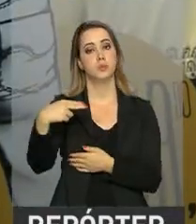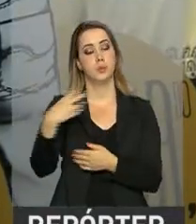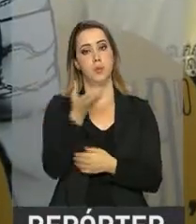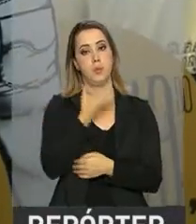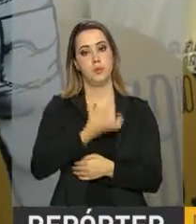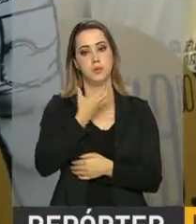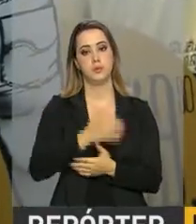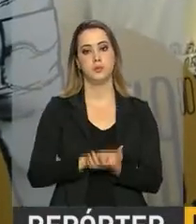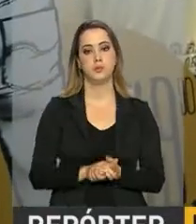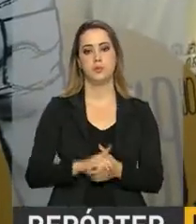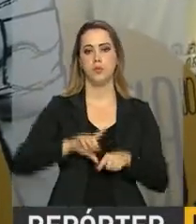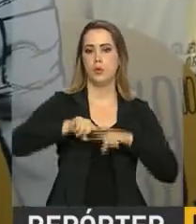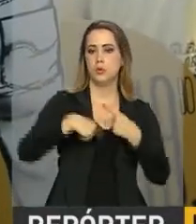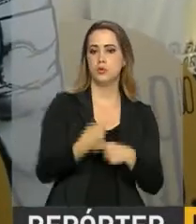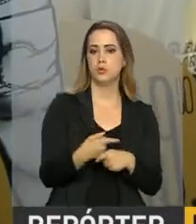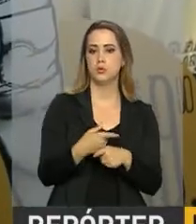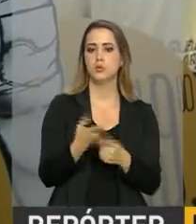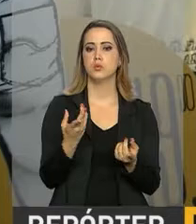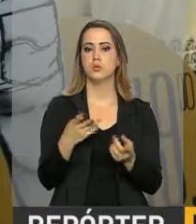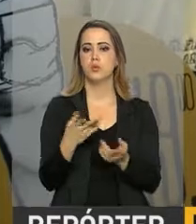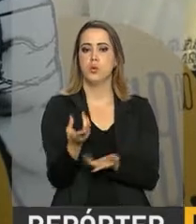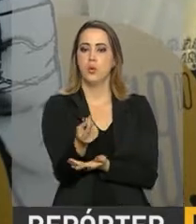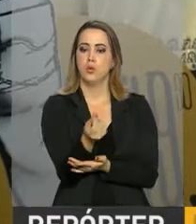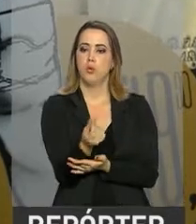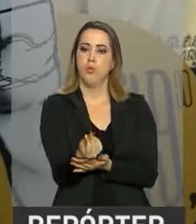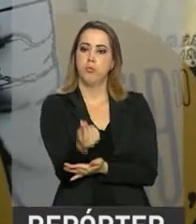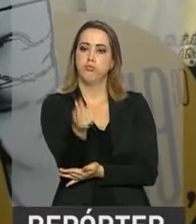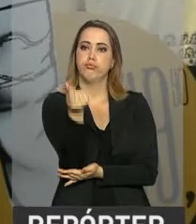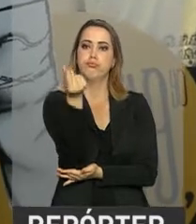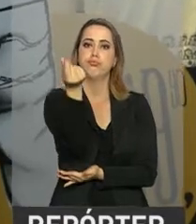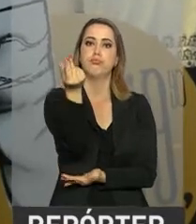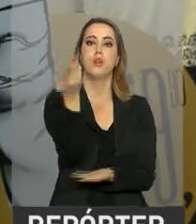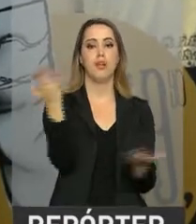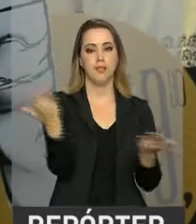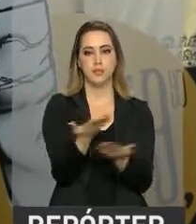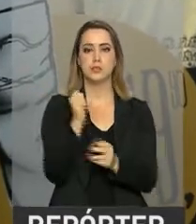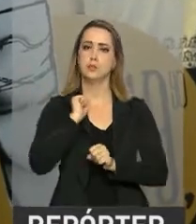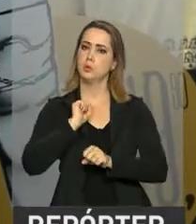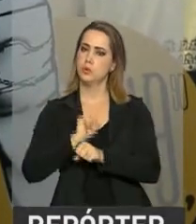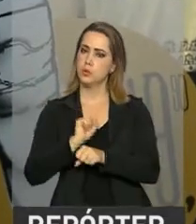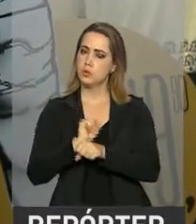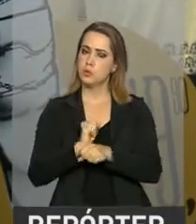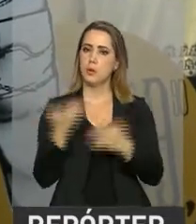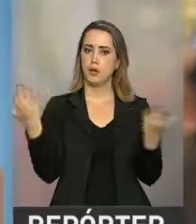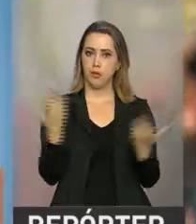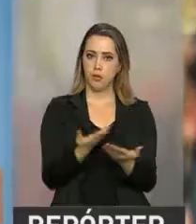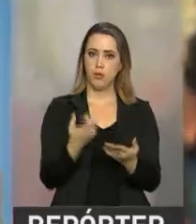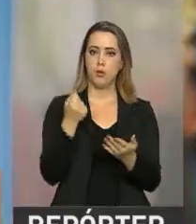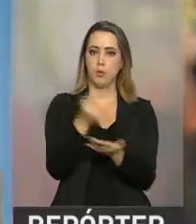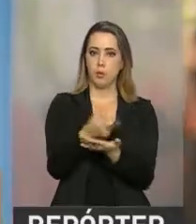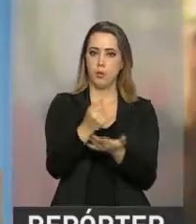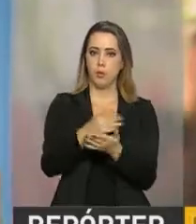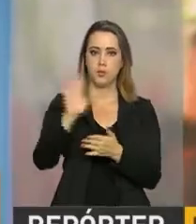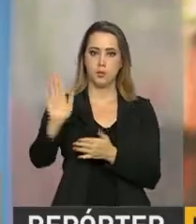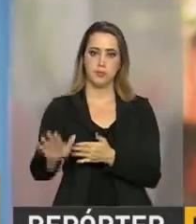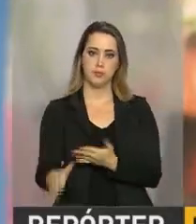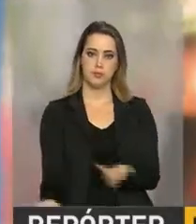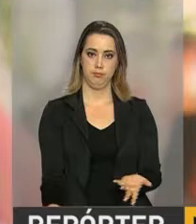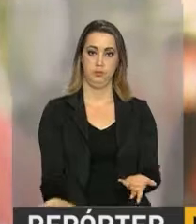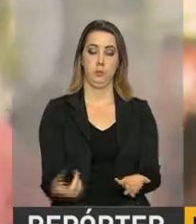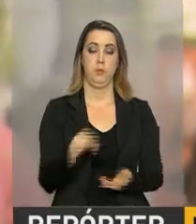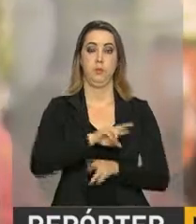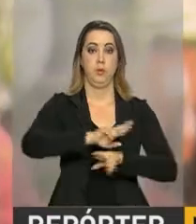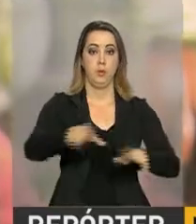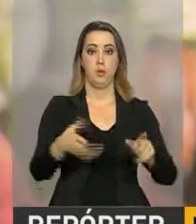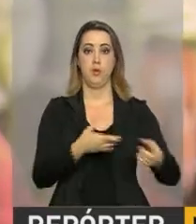o períodos o valor costuma aumentou então a gente costuma comprar nesse período em meio a tantas ofertas o